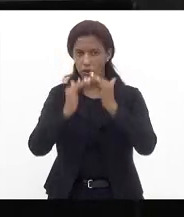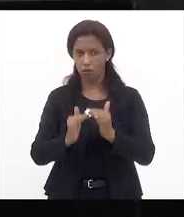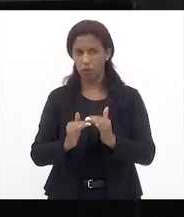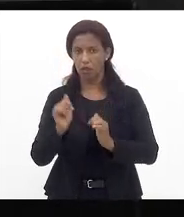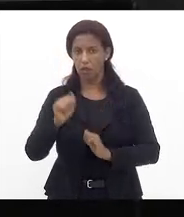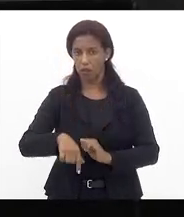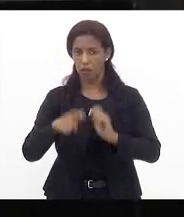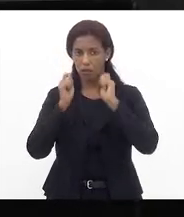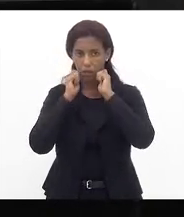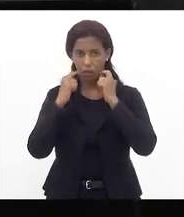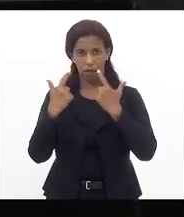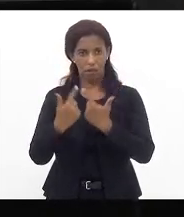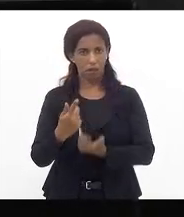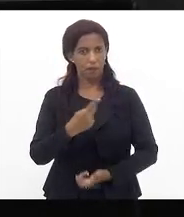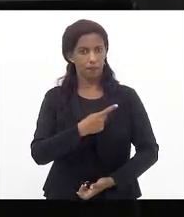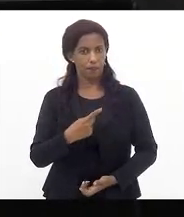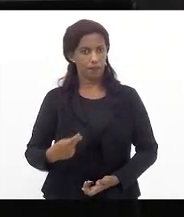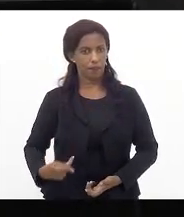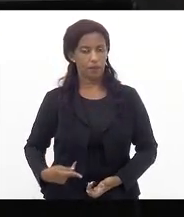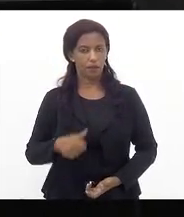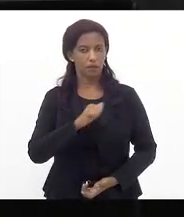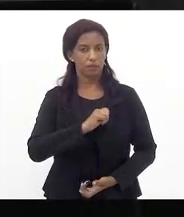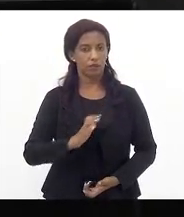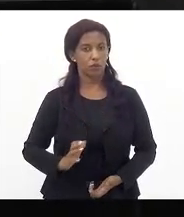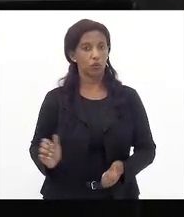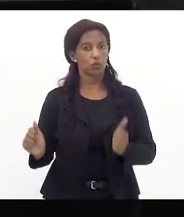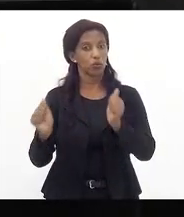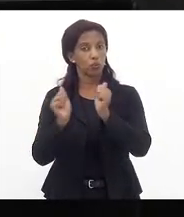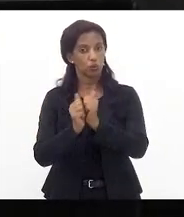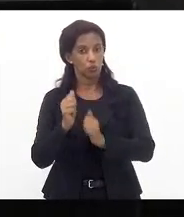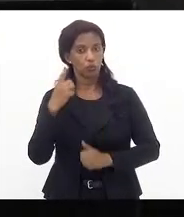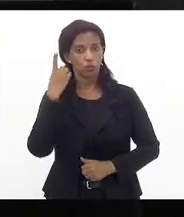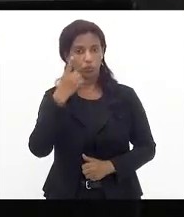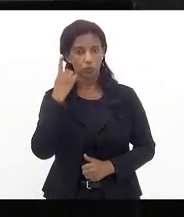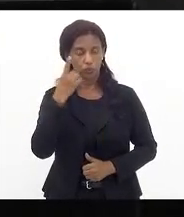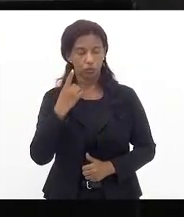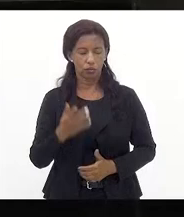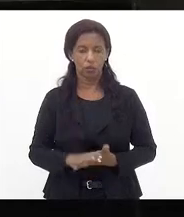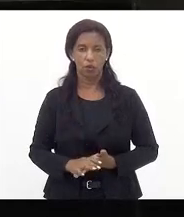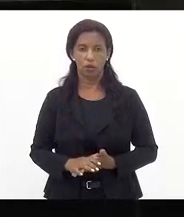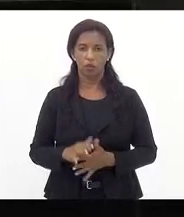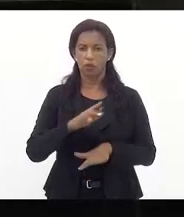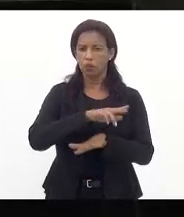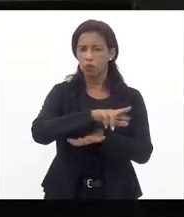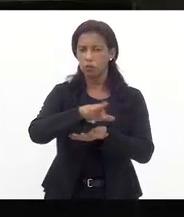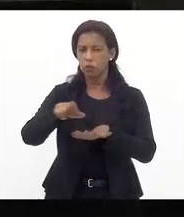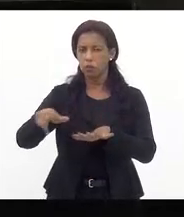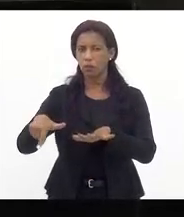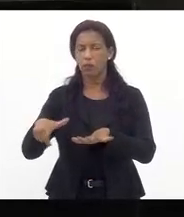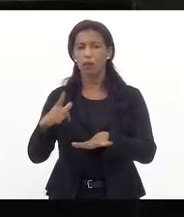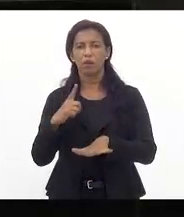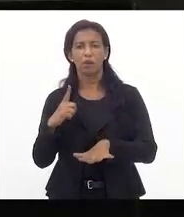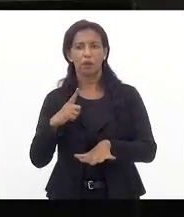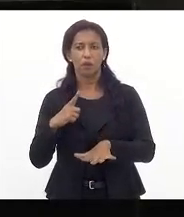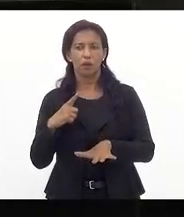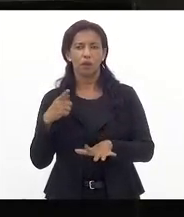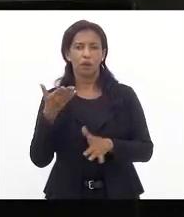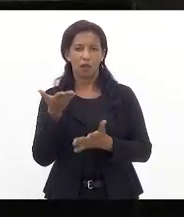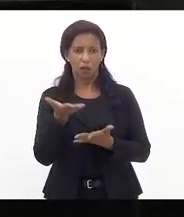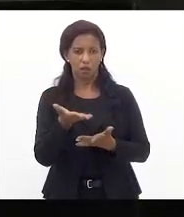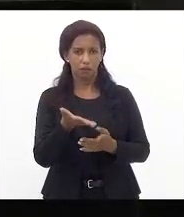casa, o presidente André Siciliano, juntamente com os deputados, Vossa Excelência e tantos outros, primam por